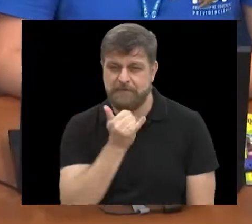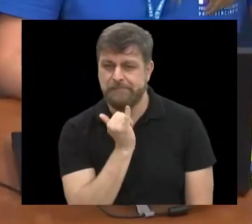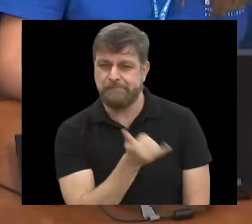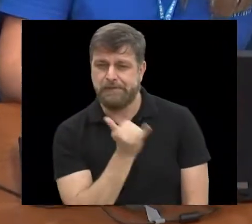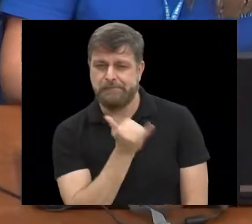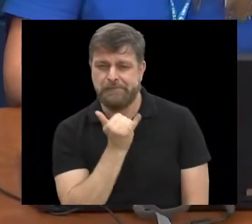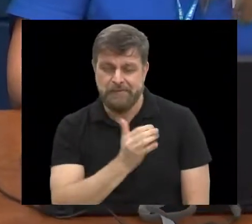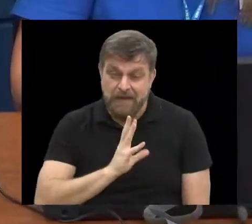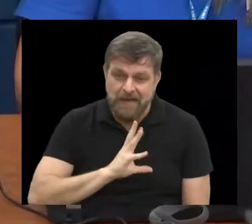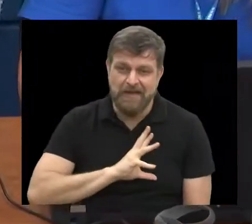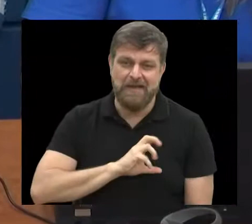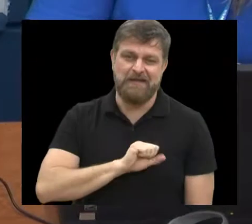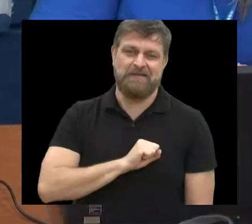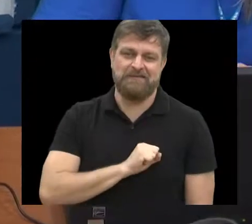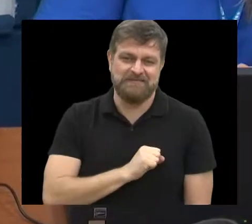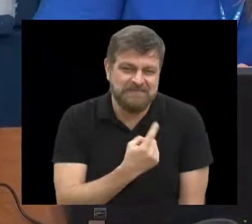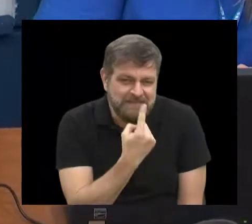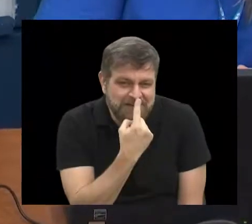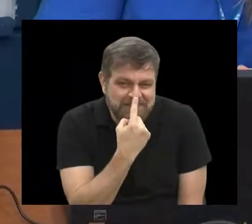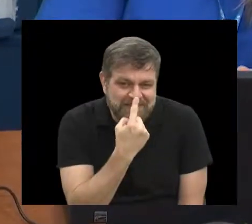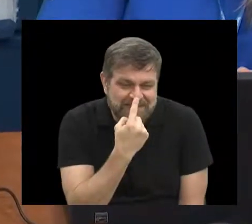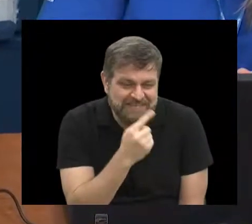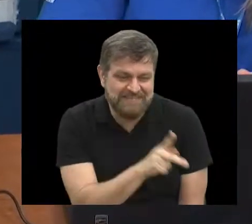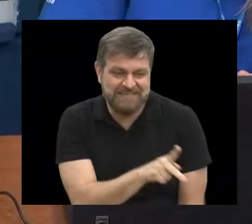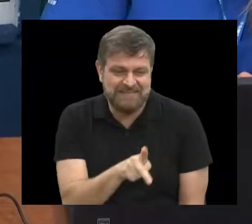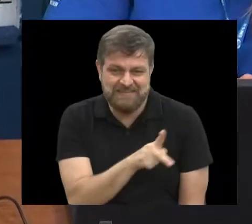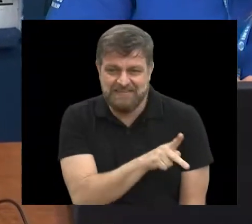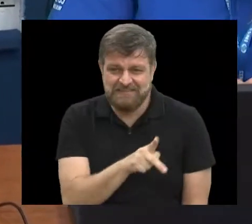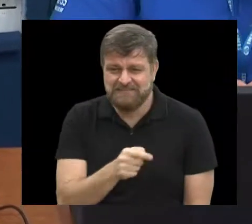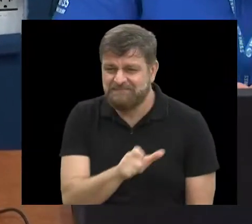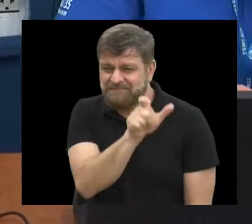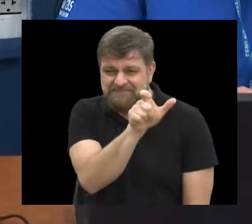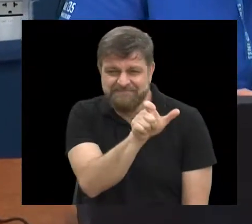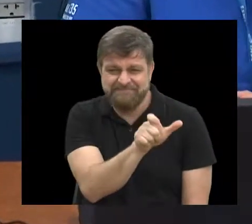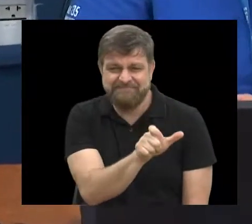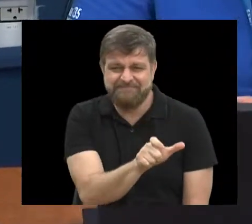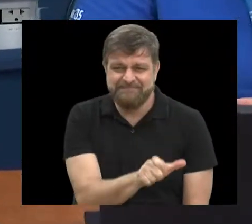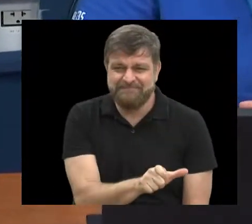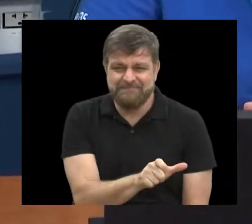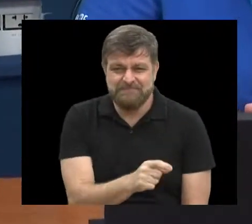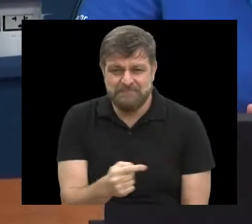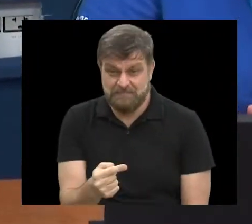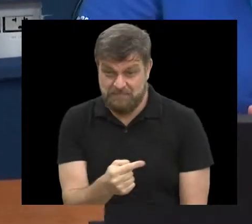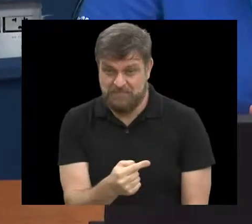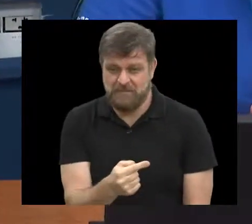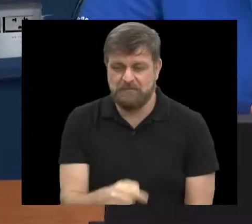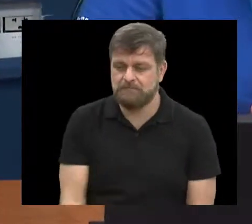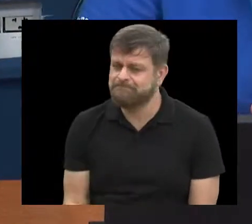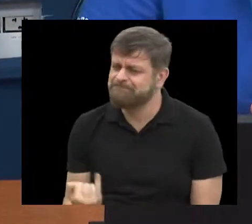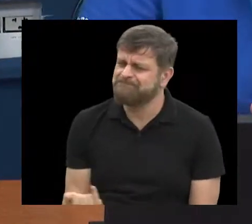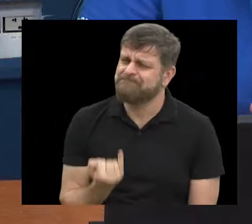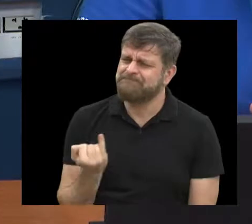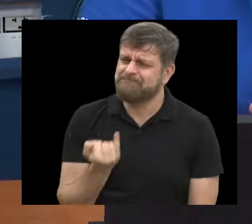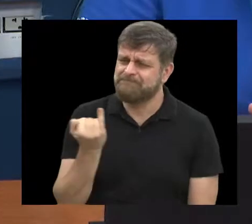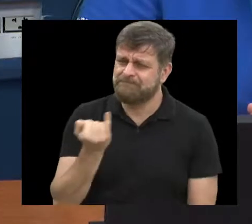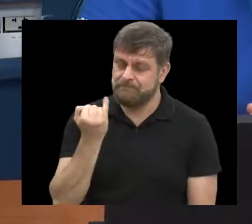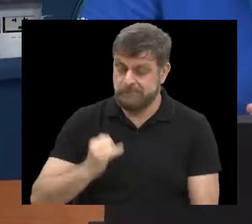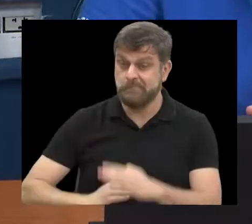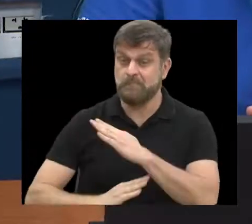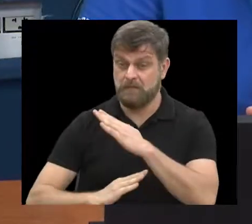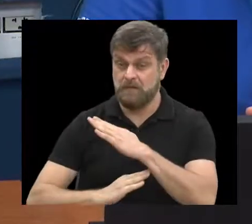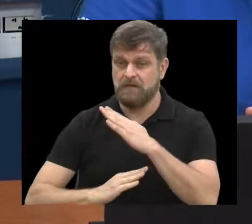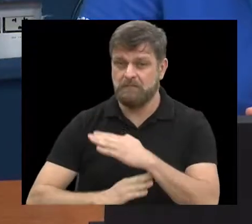de ser, né, professor? Mas é uma pessoa de extrema relevância aqui na casa e eu